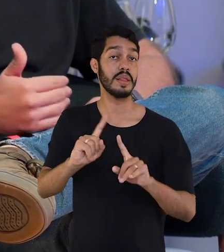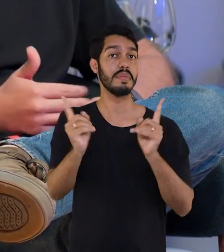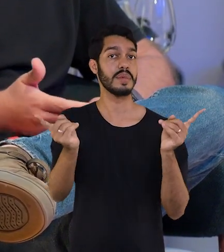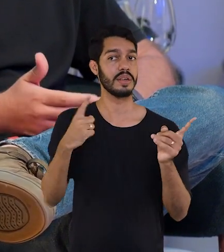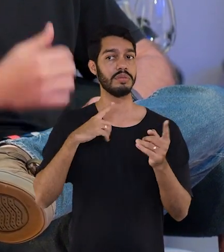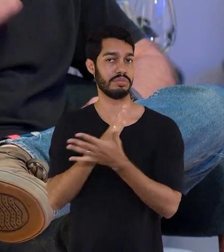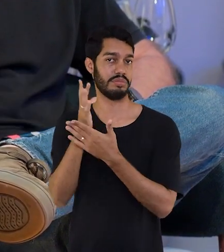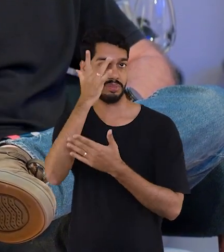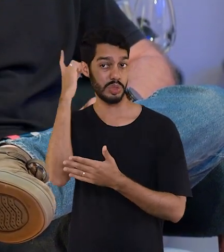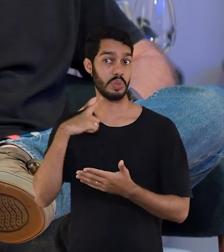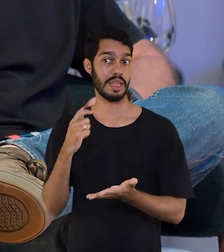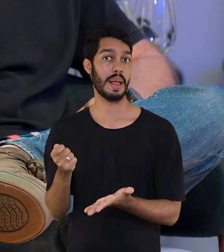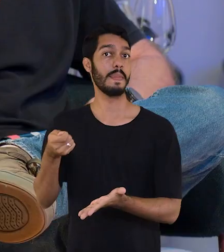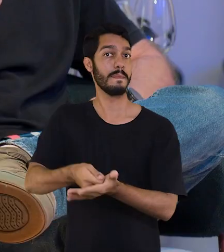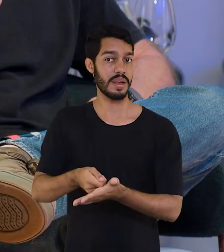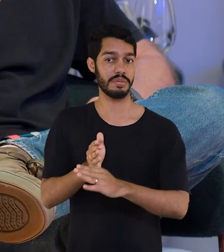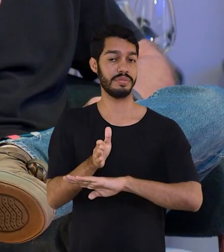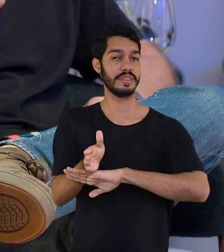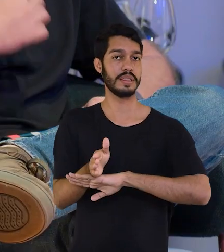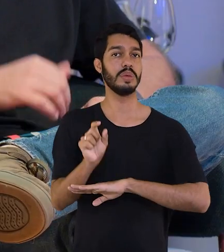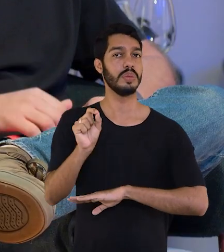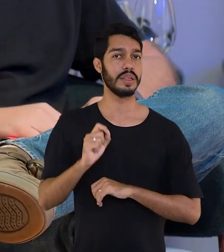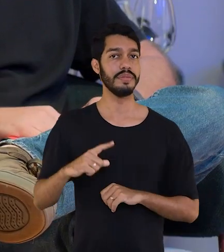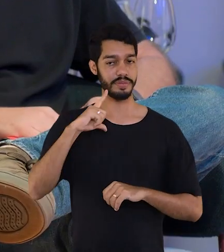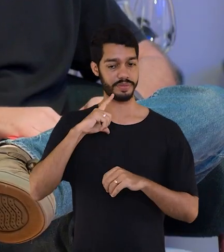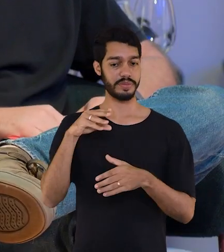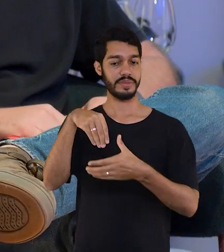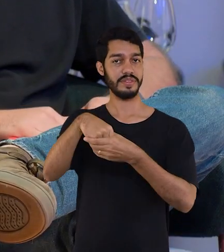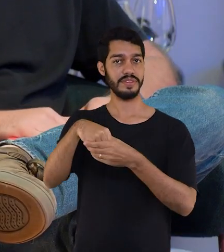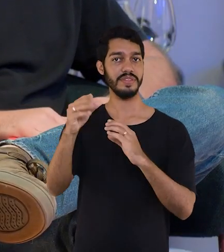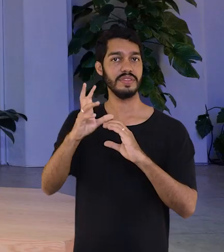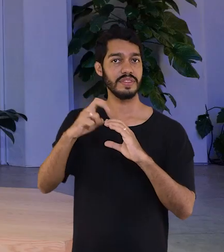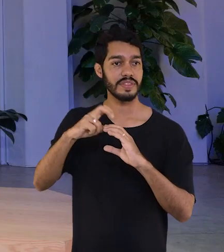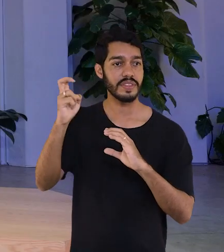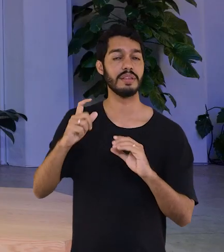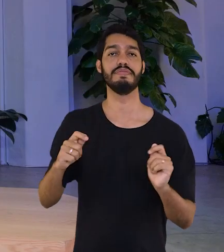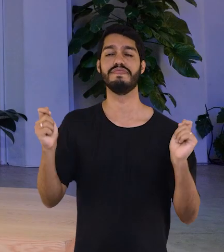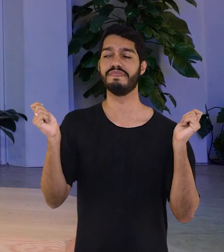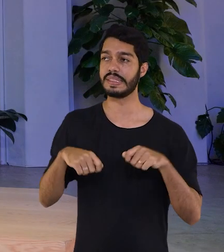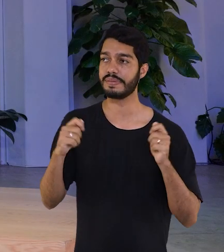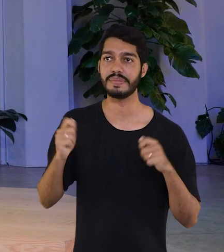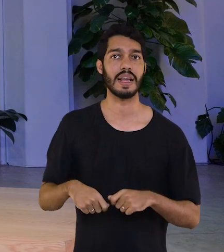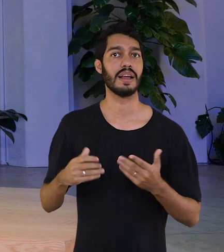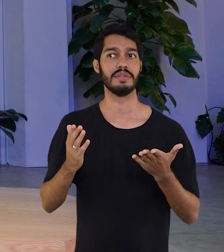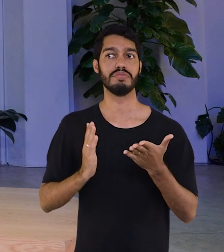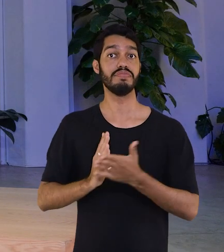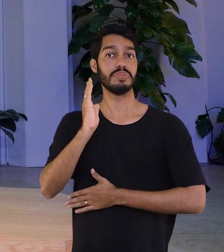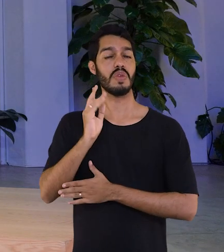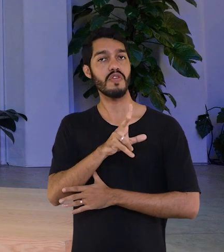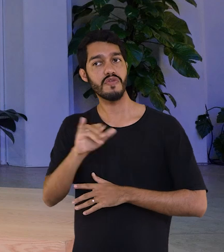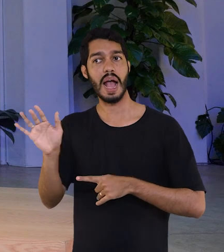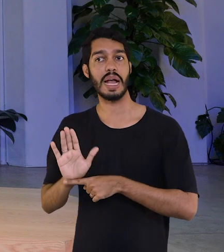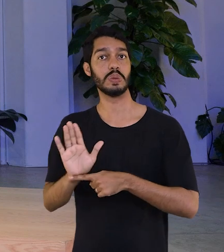não pagam para tê-la, mas provavelmente algumas pessoas aqui pagam para ter acesso a essa IA, ela tem dentro dela capacidade